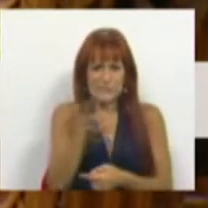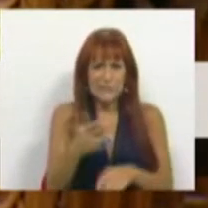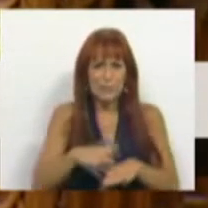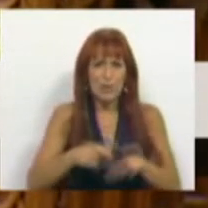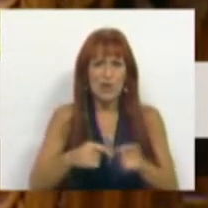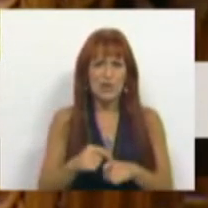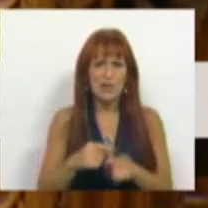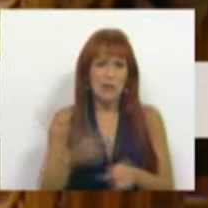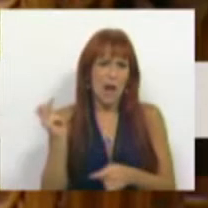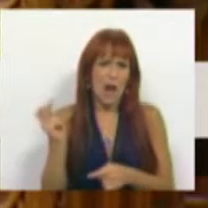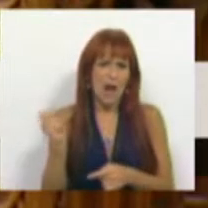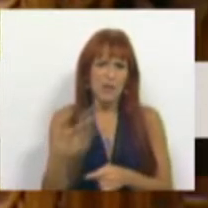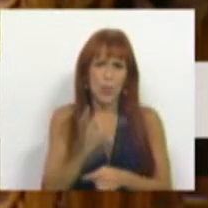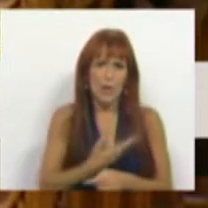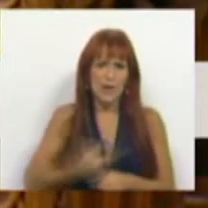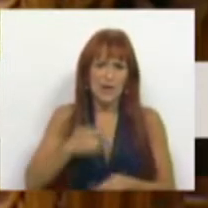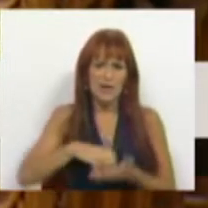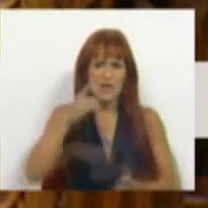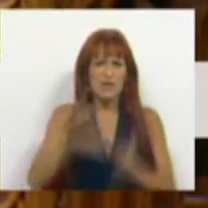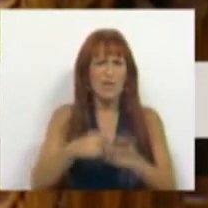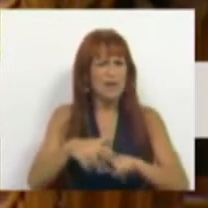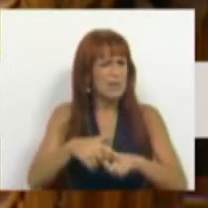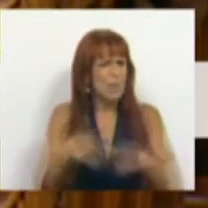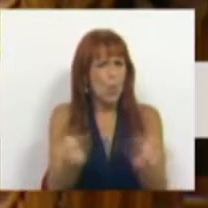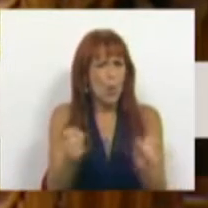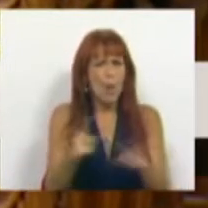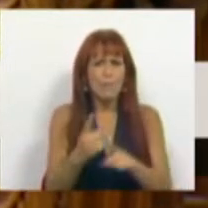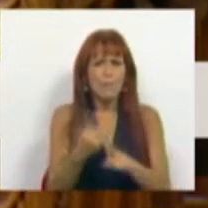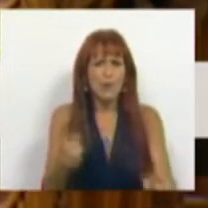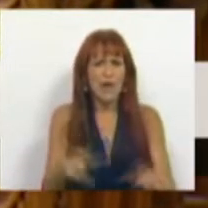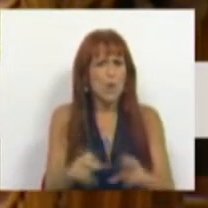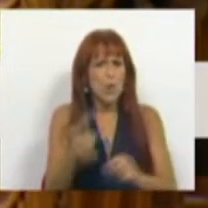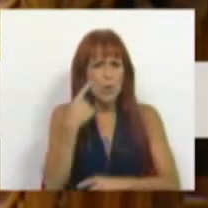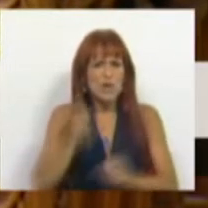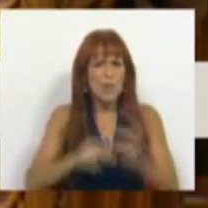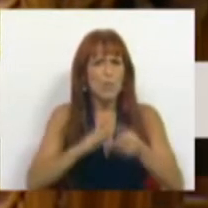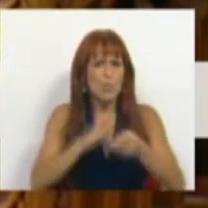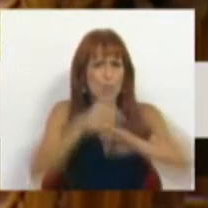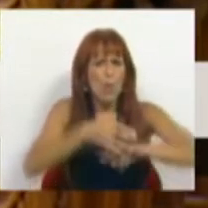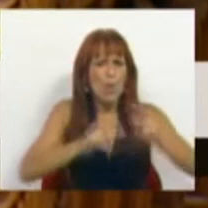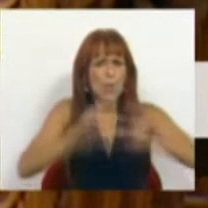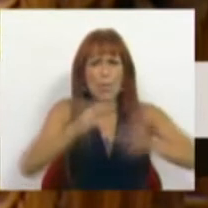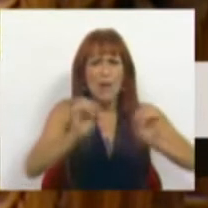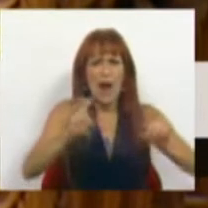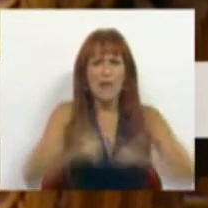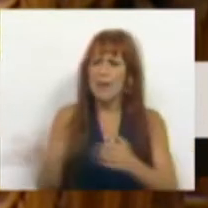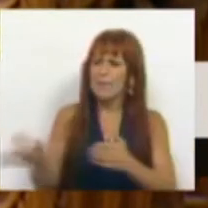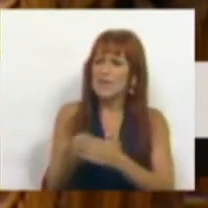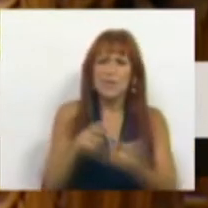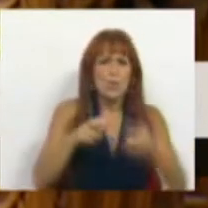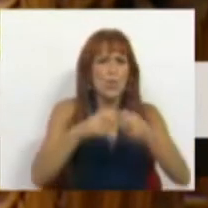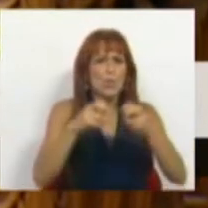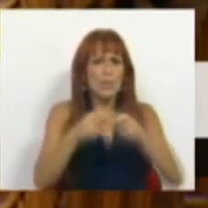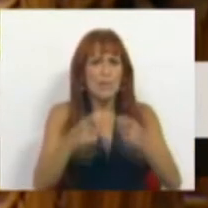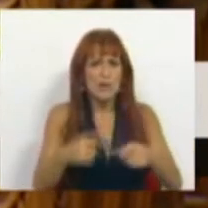à idade do edifício, mas também à falta de manutenção, uma vez que nunca conheceu uma intervenção de fundo. Apresenta um conjunto de problemas que